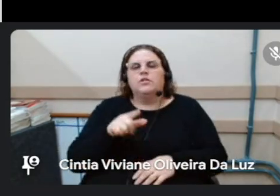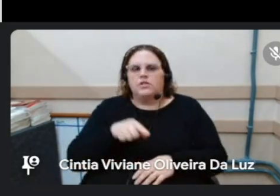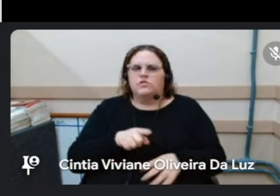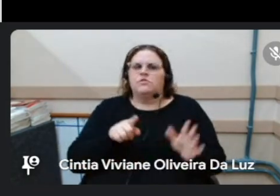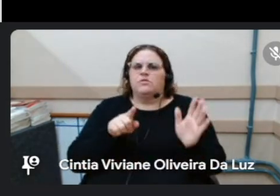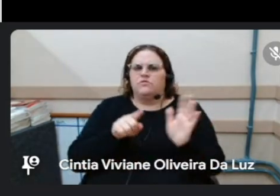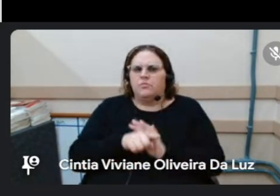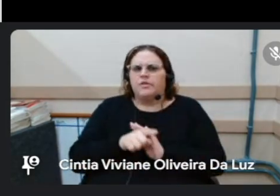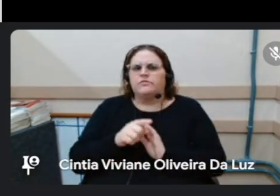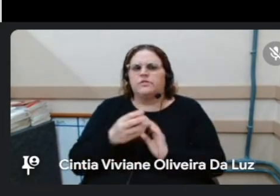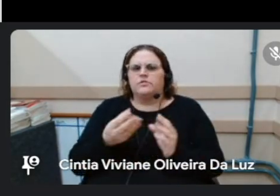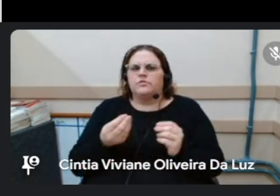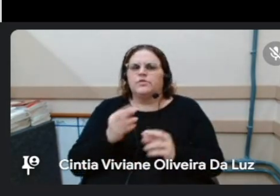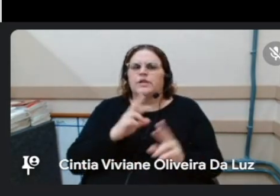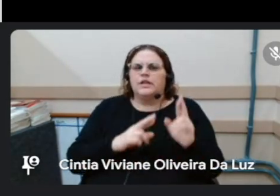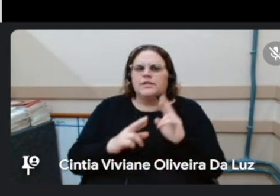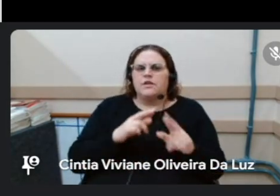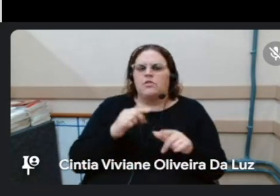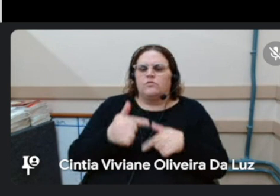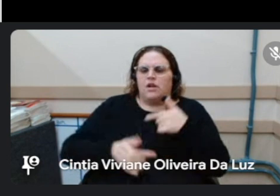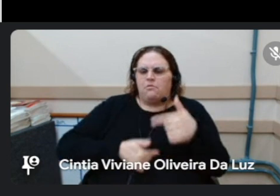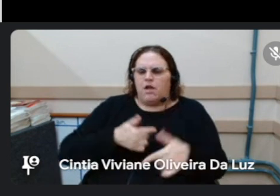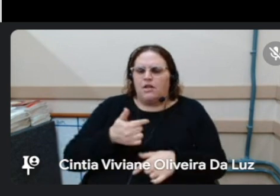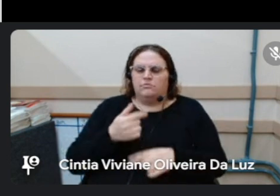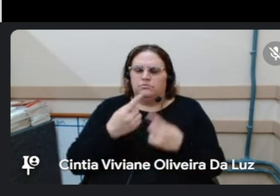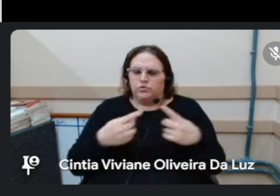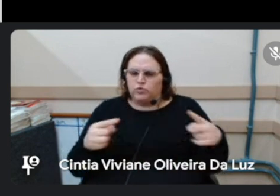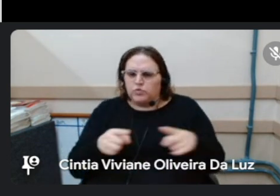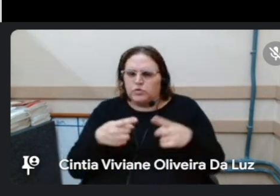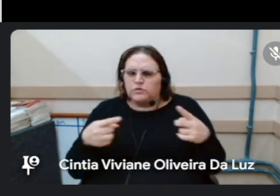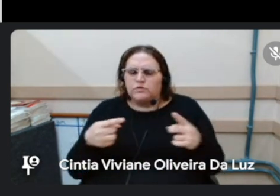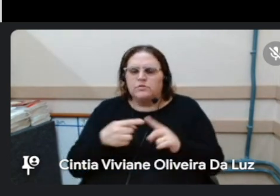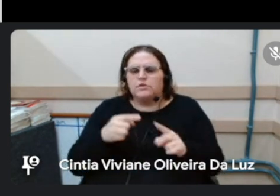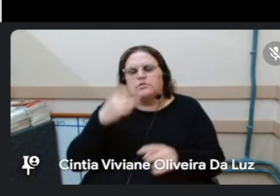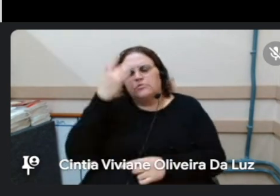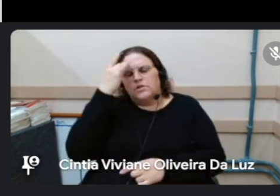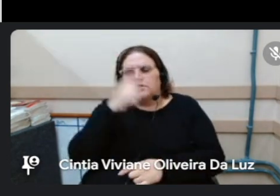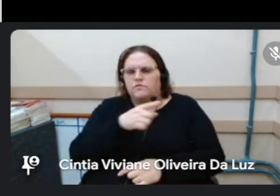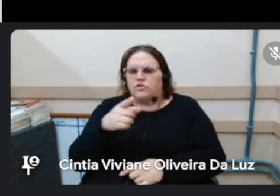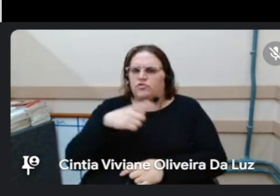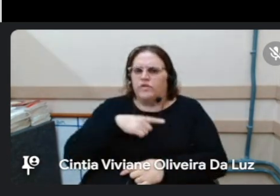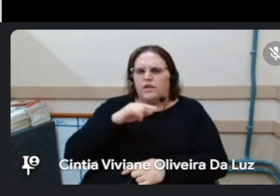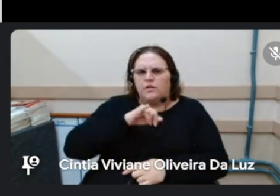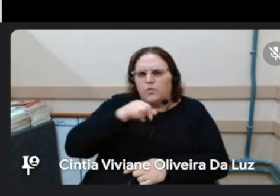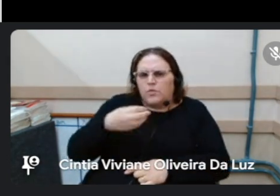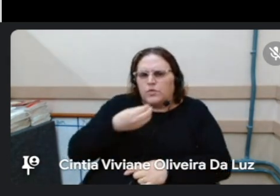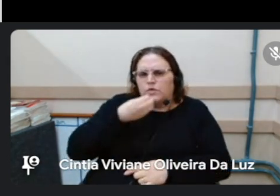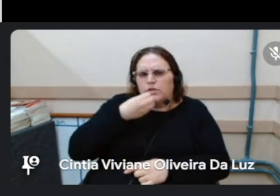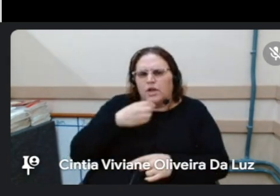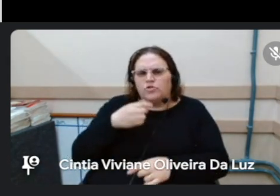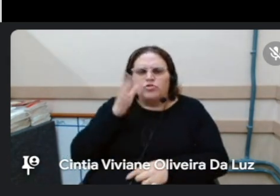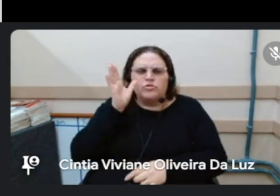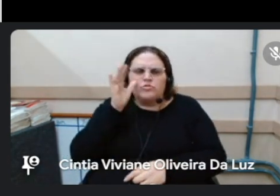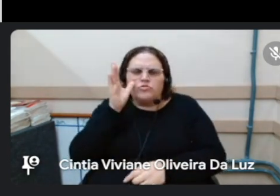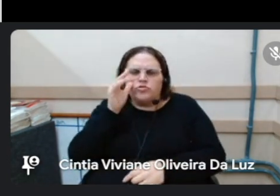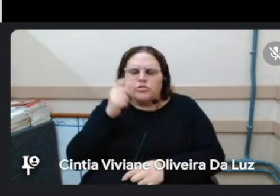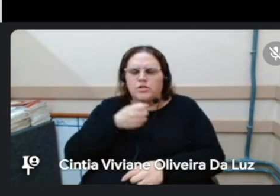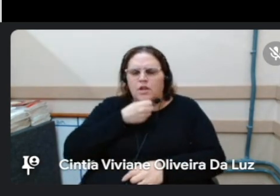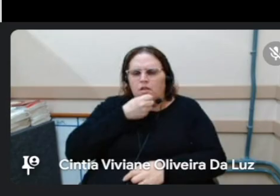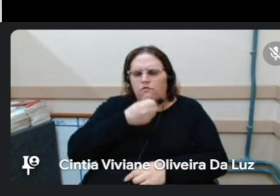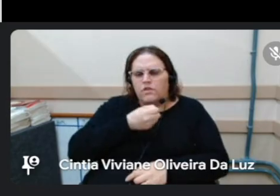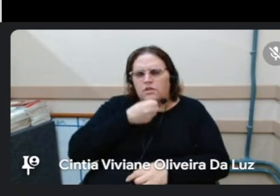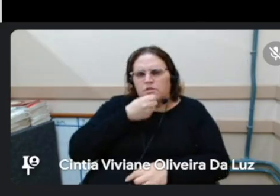músicos mas eu não sei se vocês tiveram a oportunidade de assistir uma entrevista do do Ivan